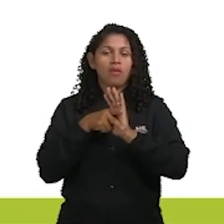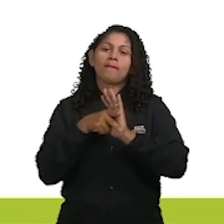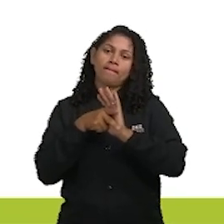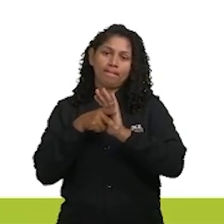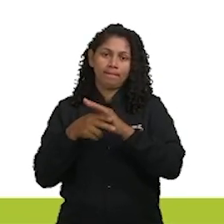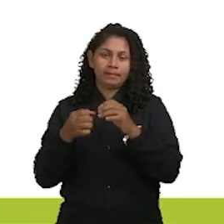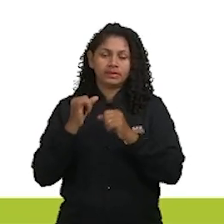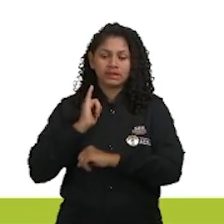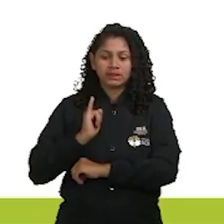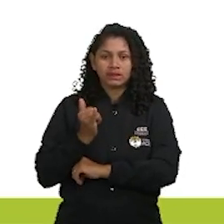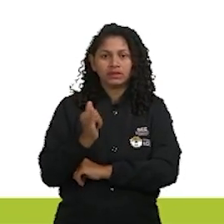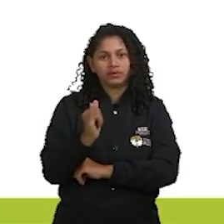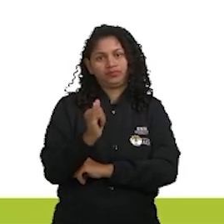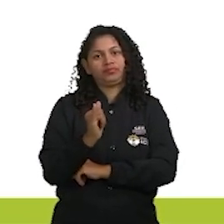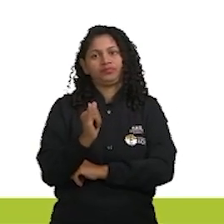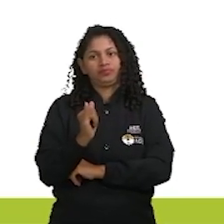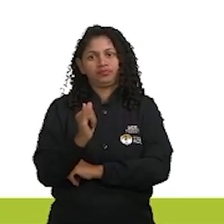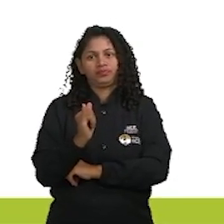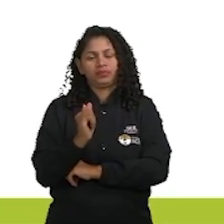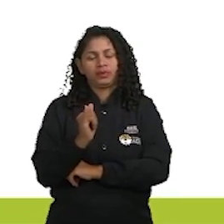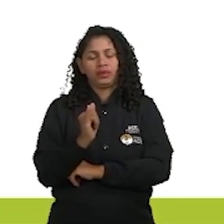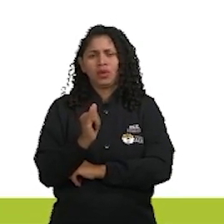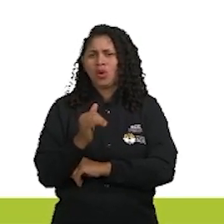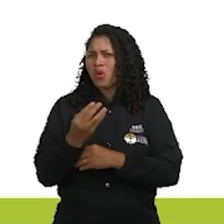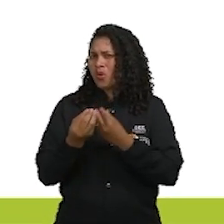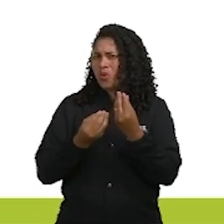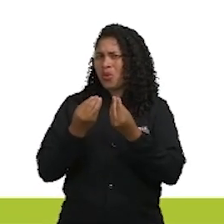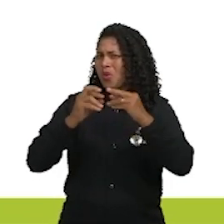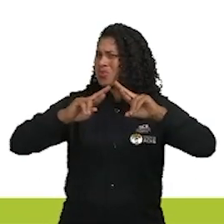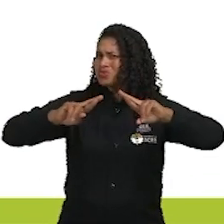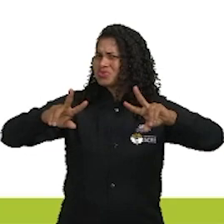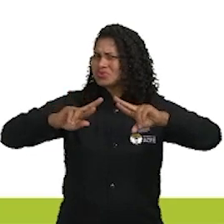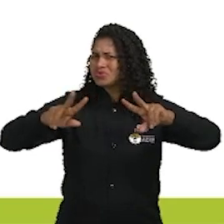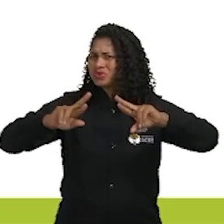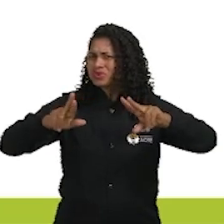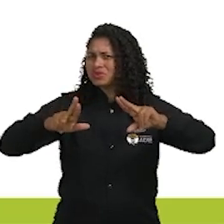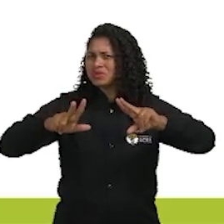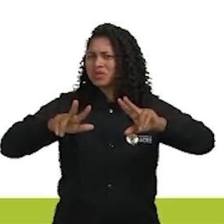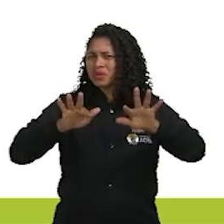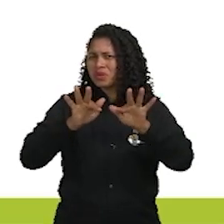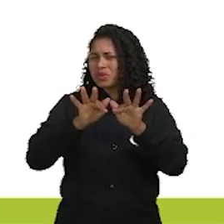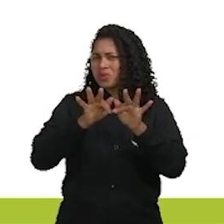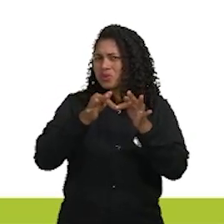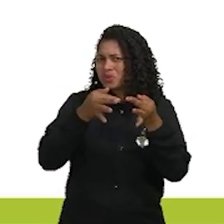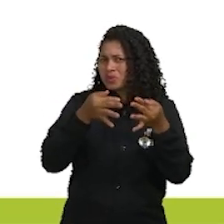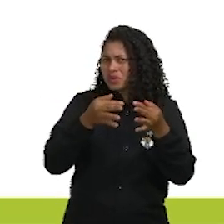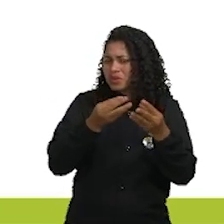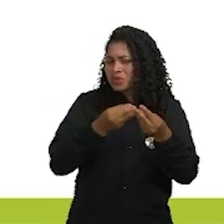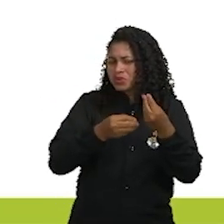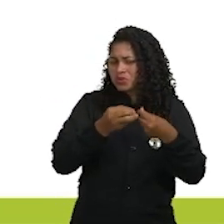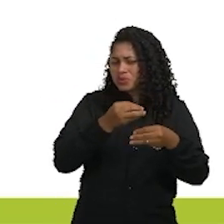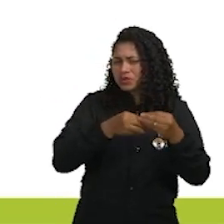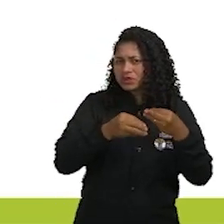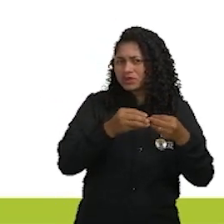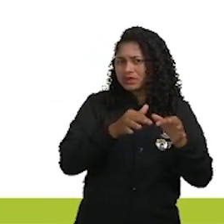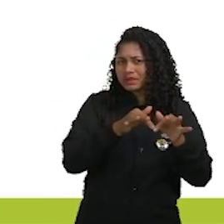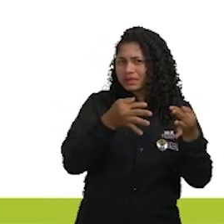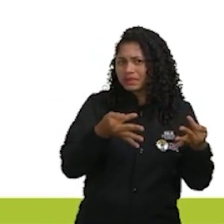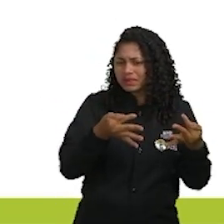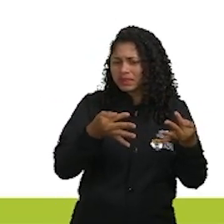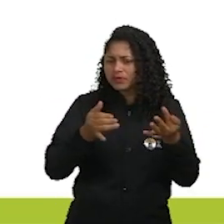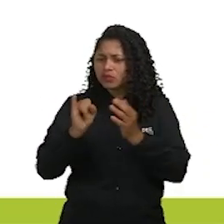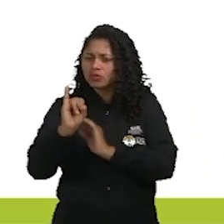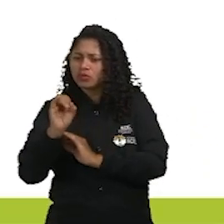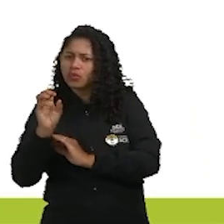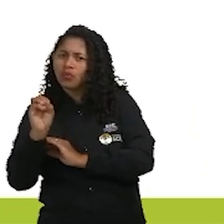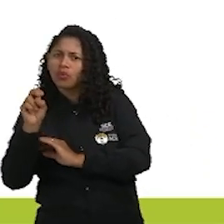uma substância simples de um íon? É bem simples, tá? Todo íon, toda vez que ele aparecer na sua fórmula,